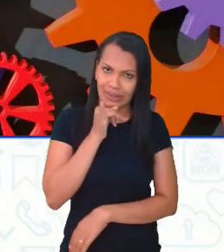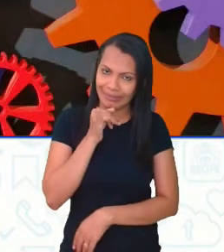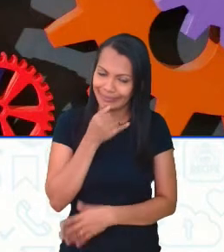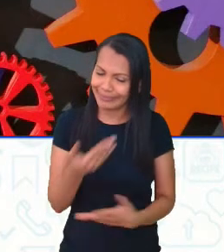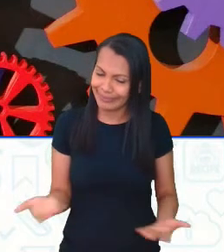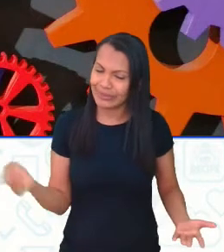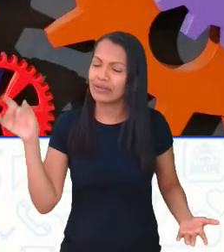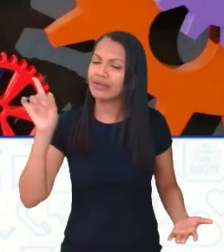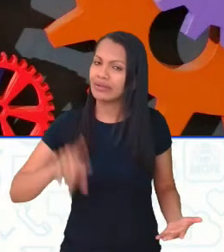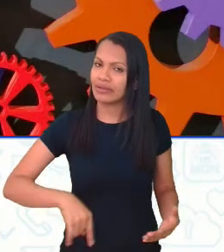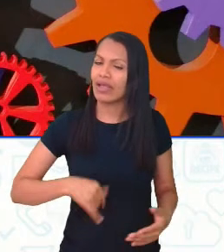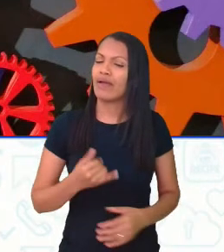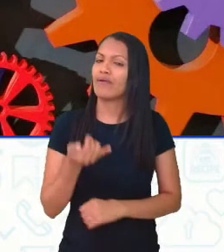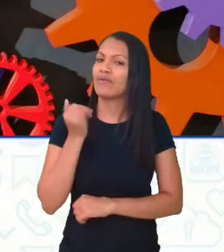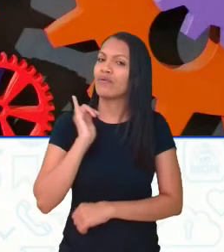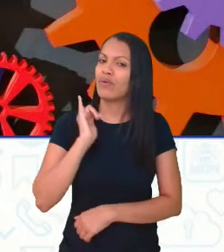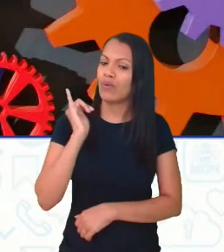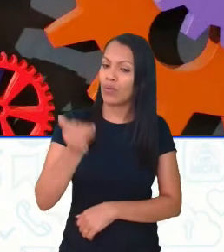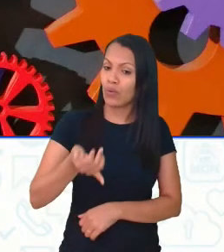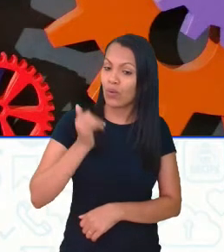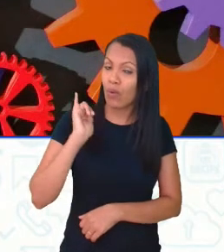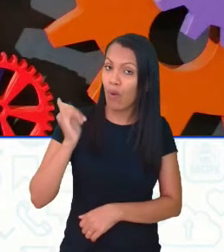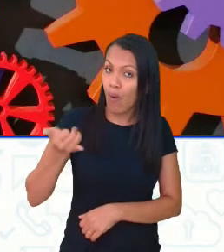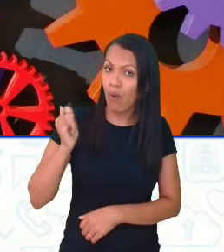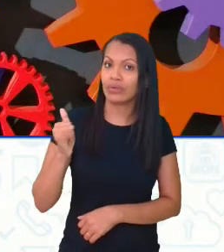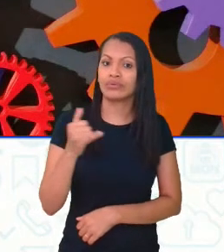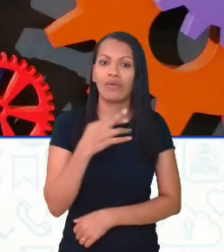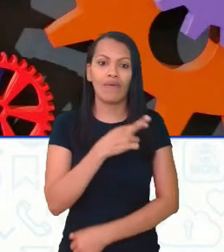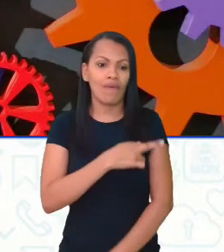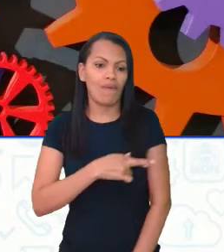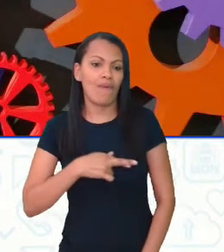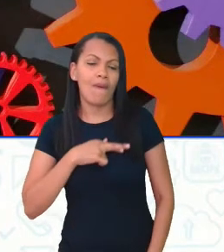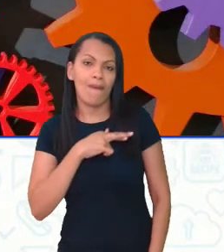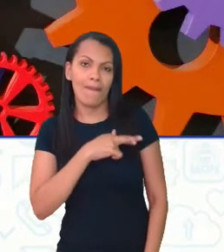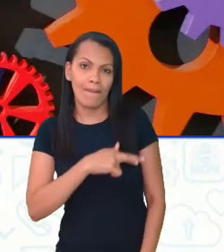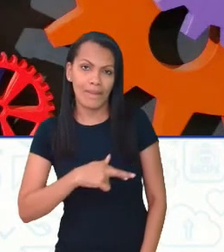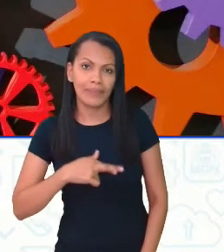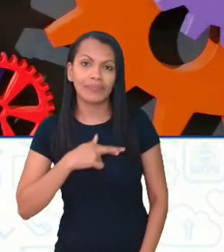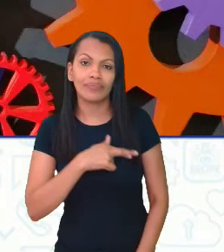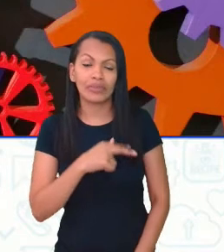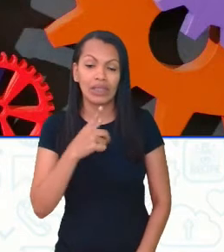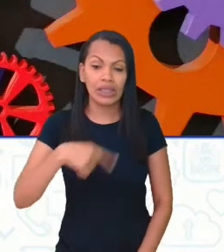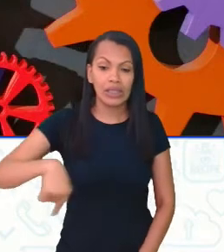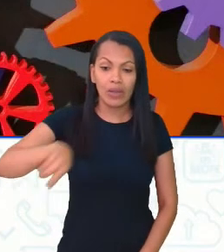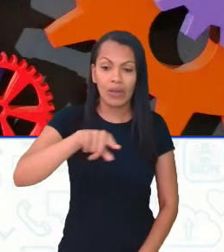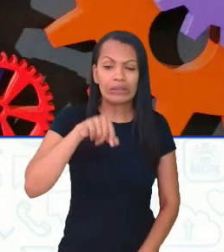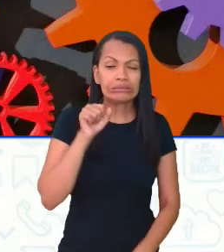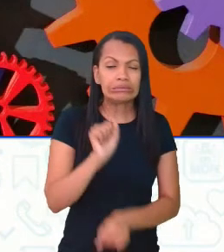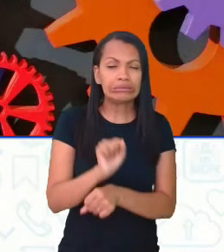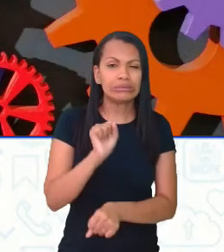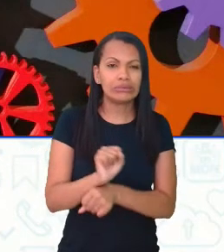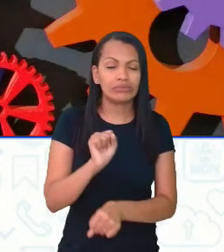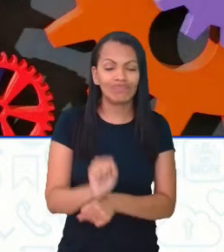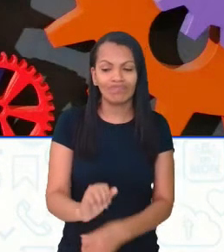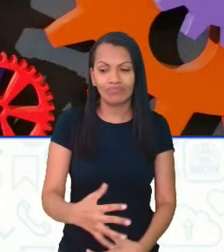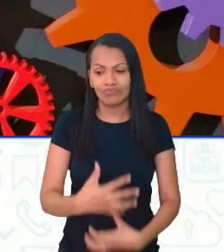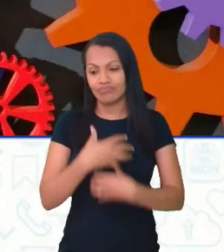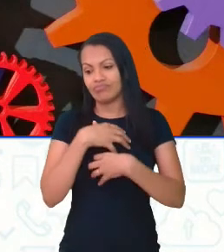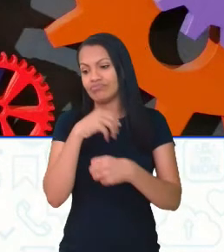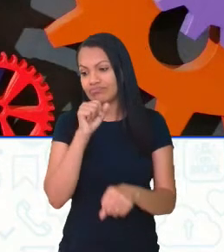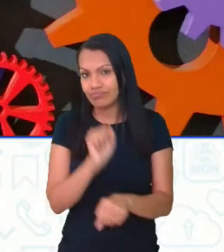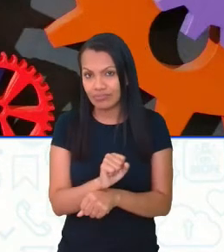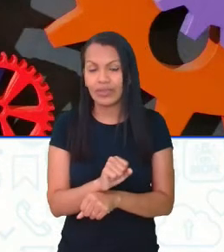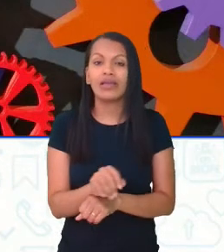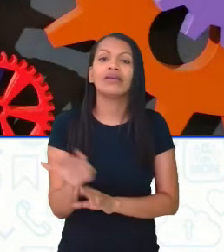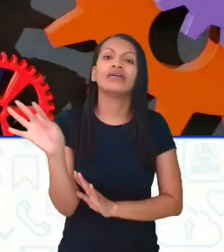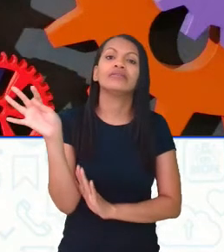que são contos, que são romances, elas lidarão com essa quebra de expectativa. Isso acontece muito mais em textos que